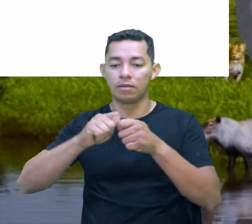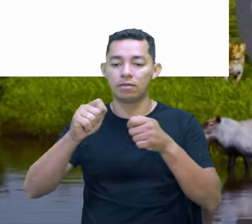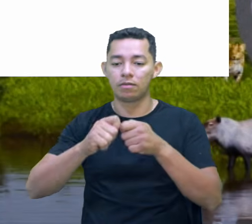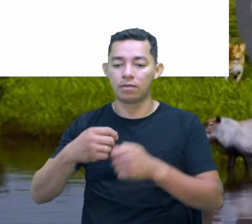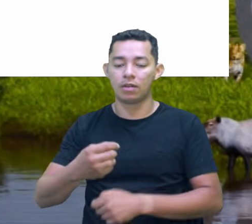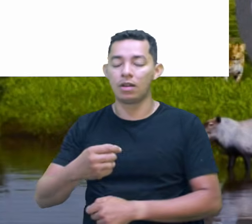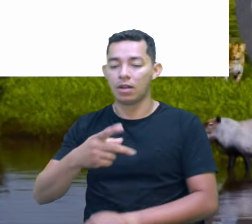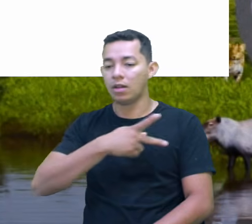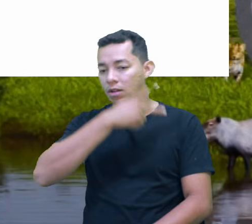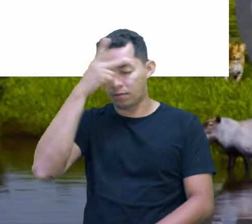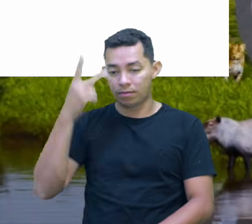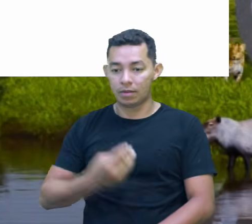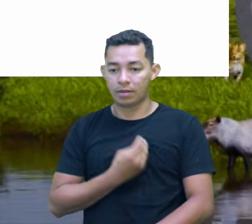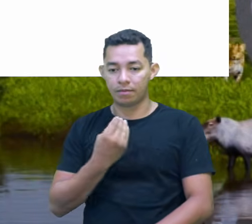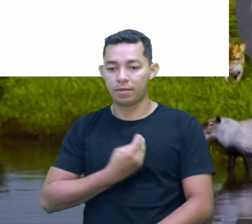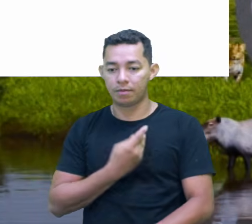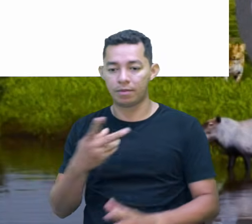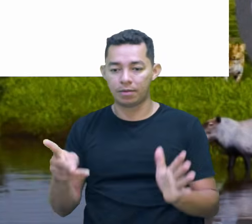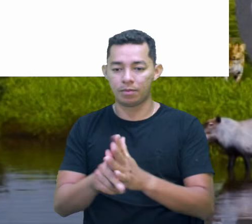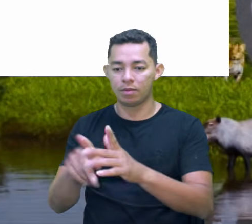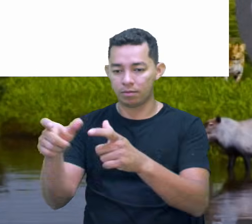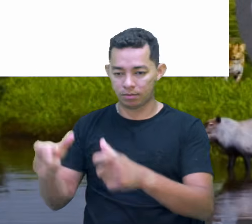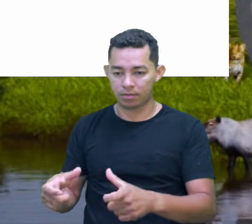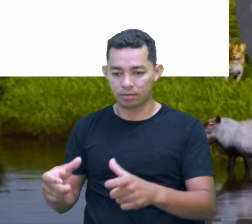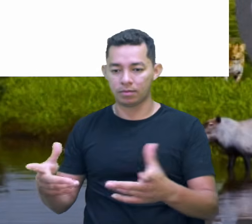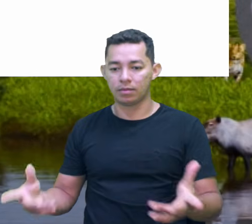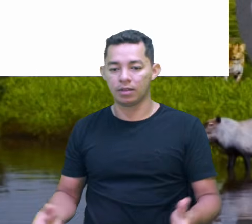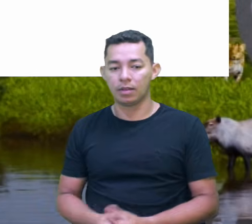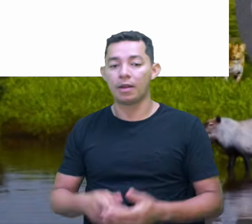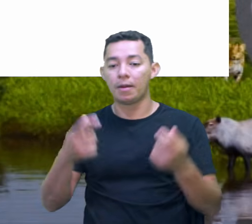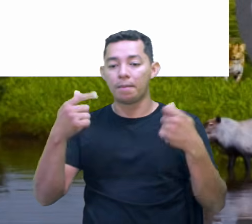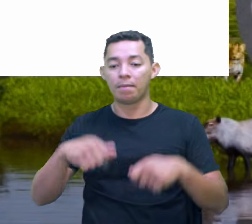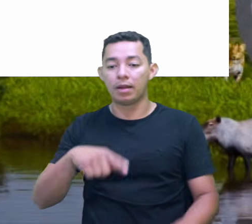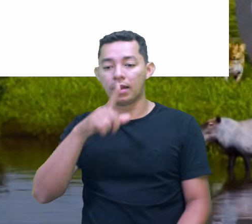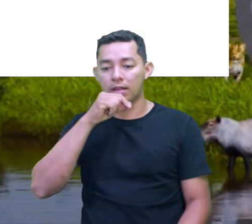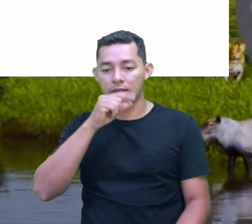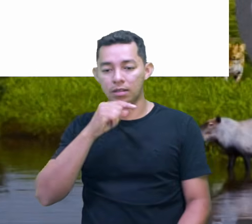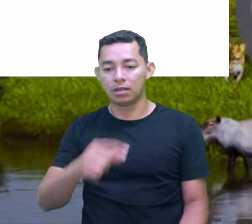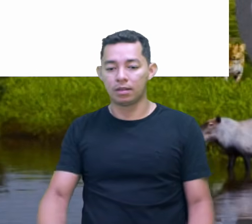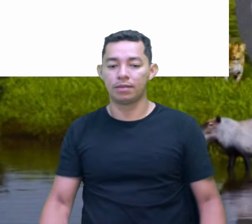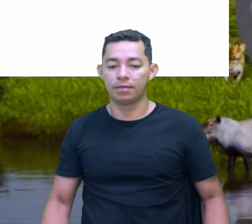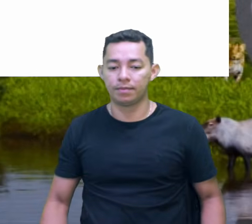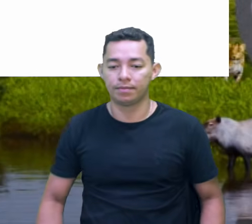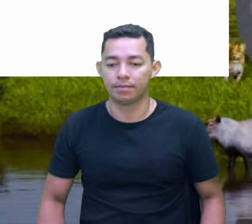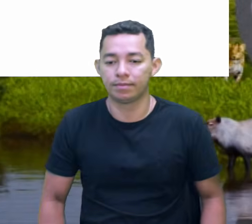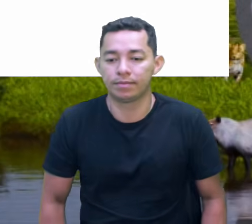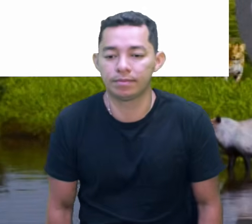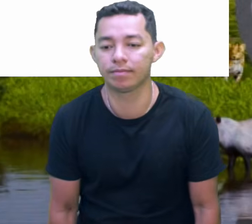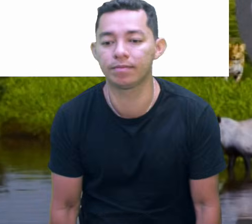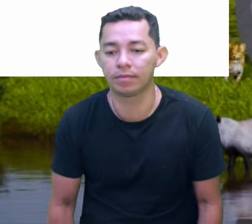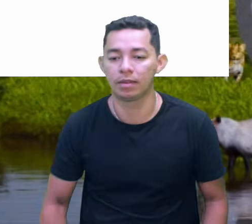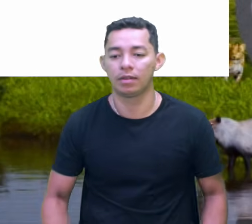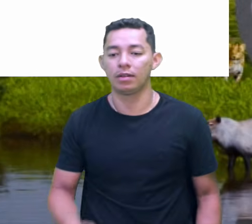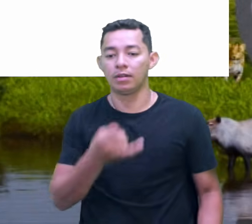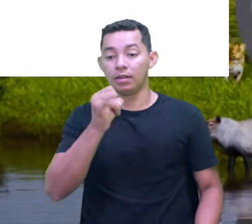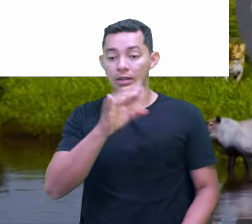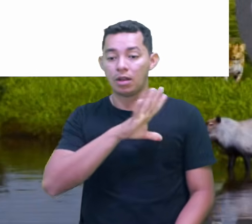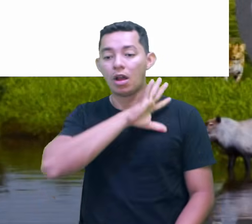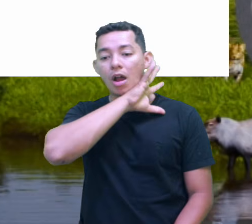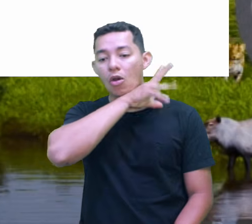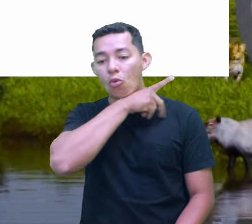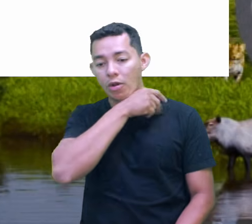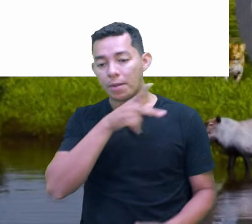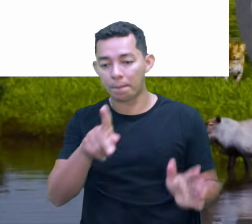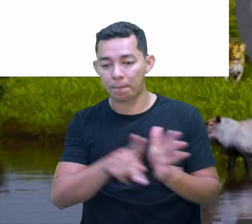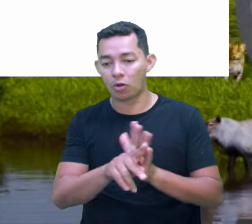determinado local. Ele vai precisar de água, né? Se for um animal terrestre, ele vai